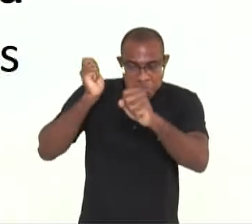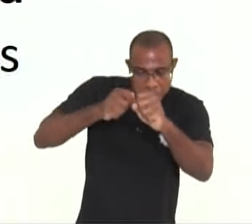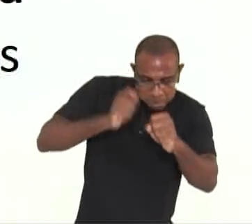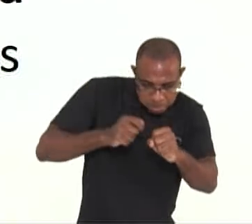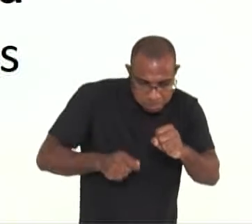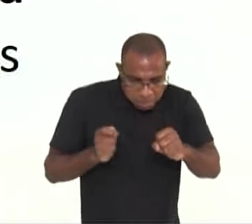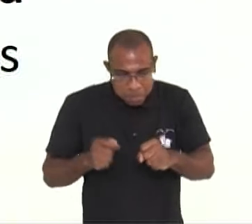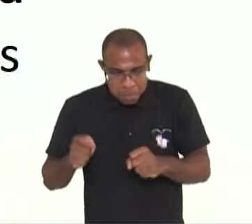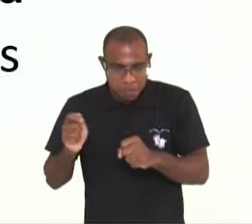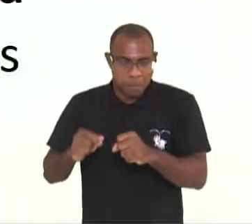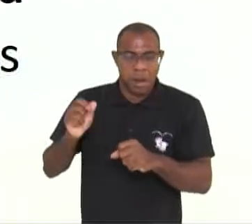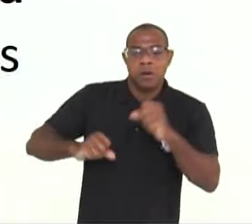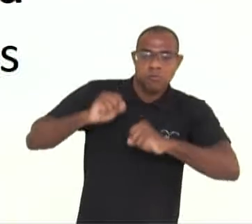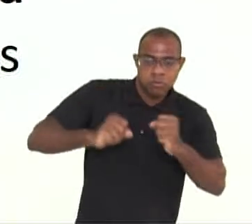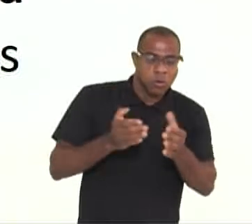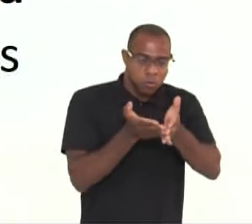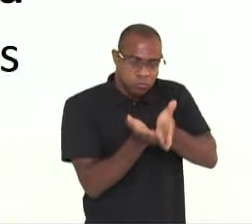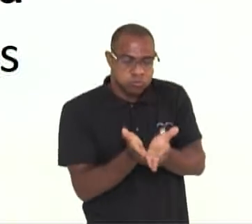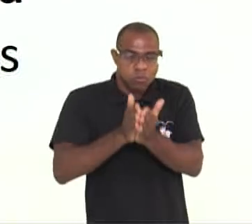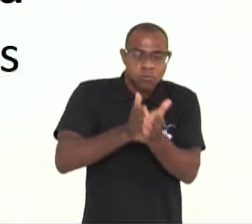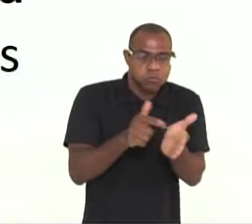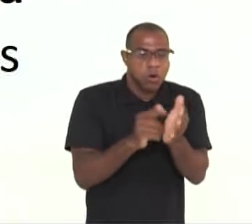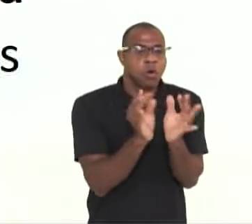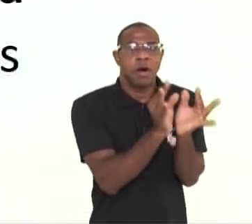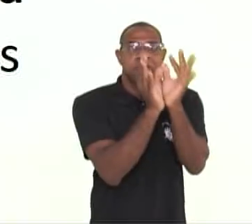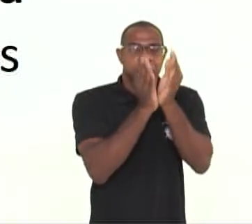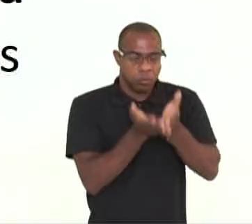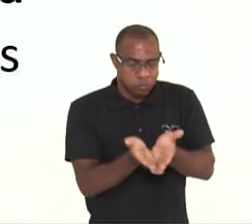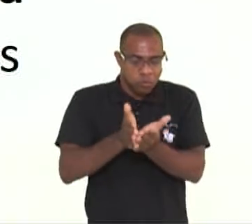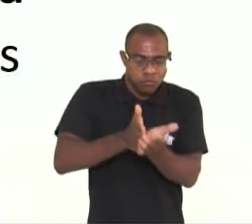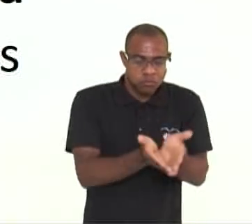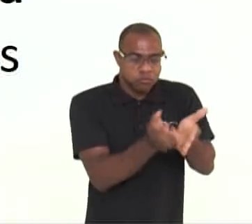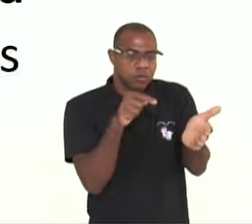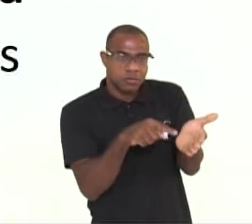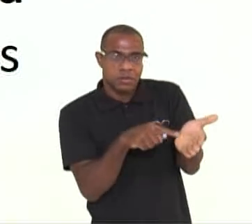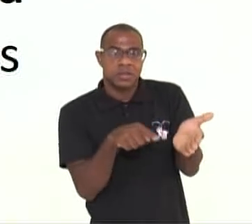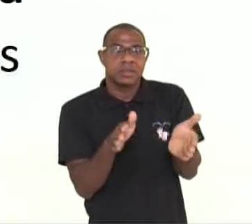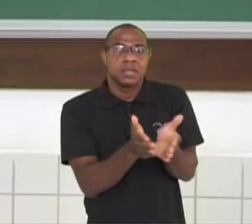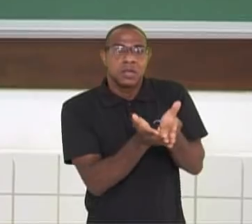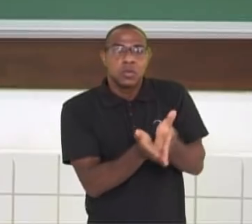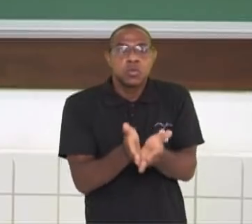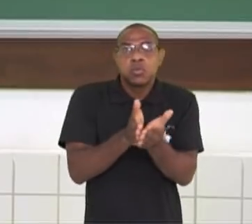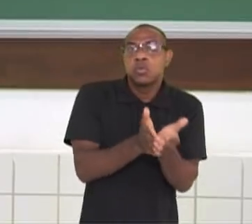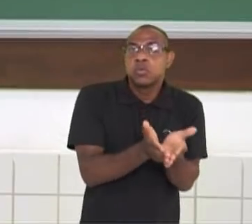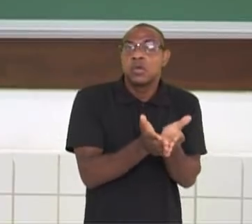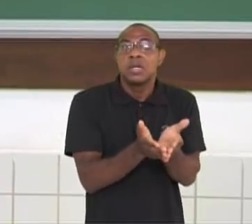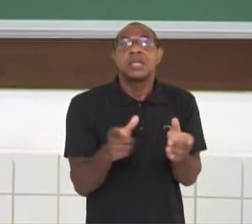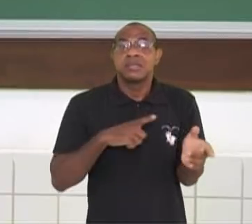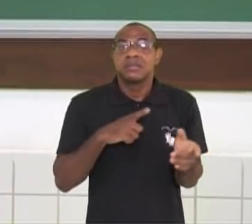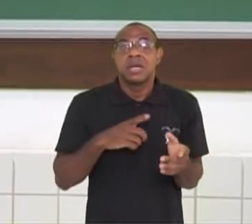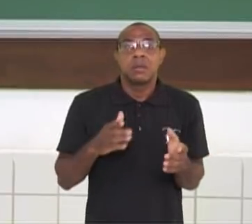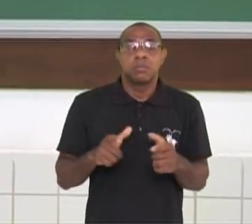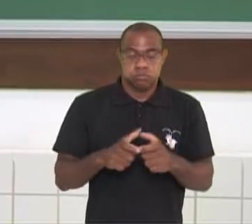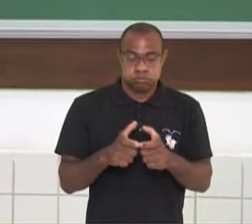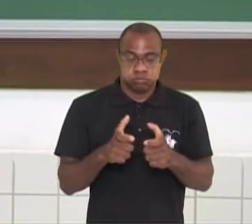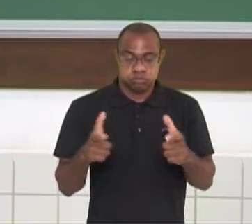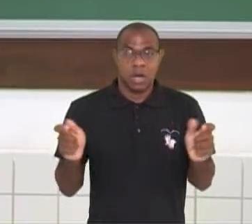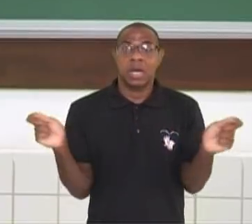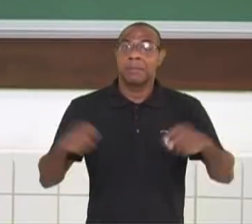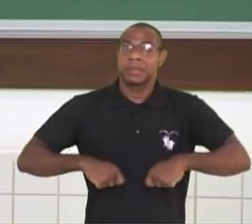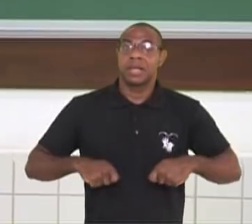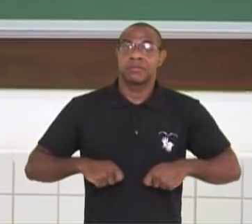modificaram muito os transportes. Barco a vapor e locomotiva a vapor aumentaram a capacidade de